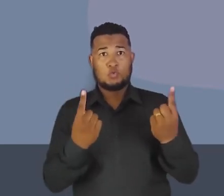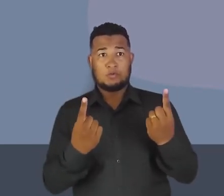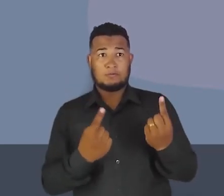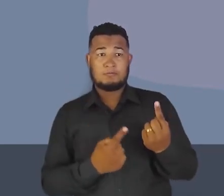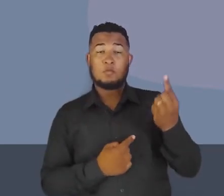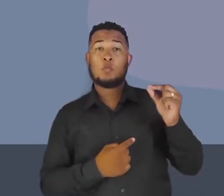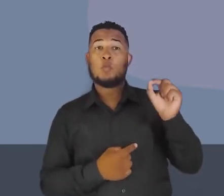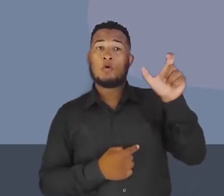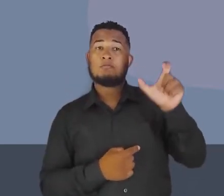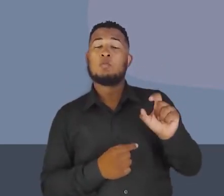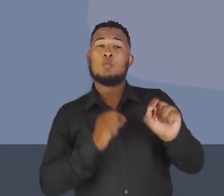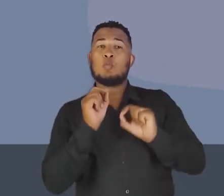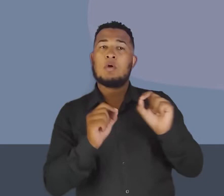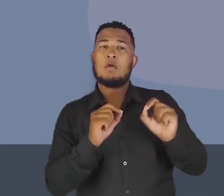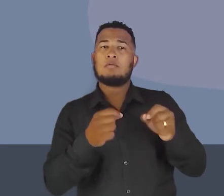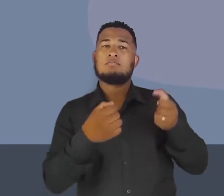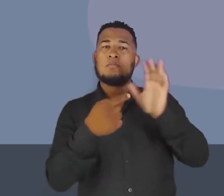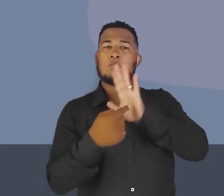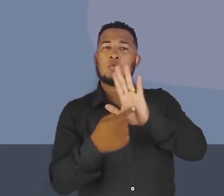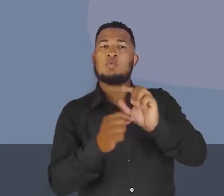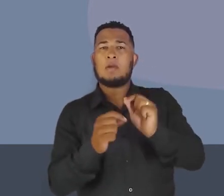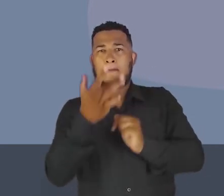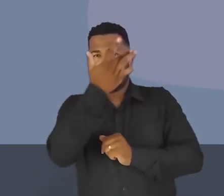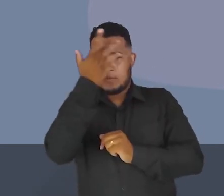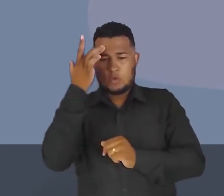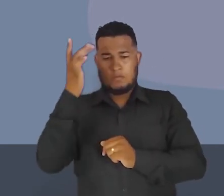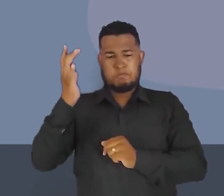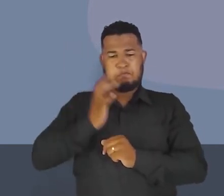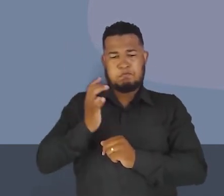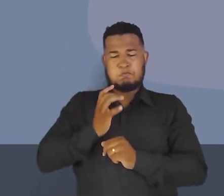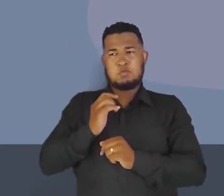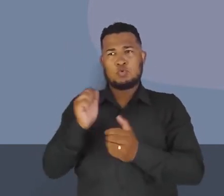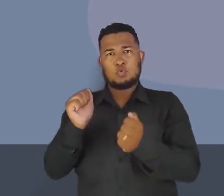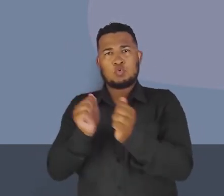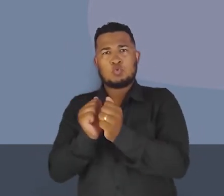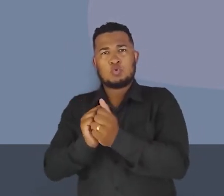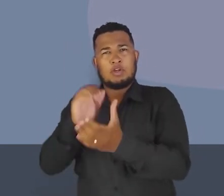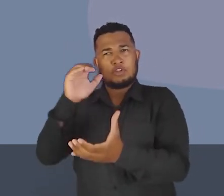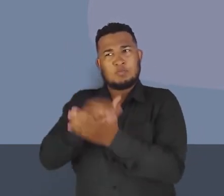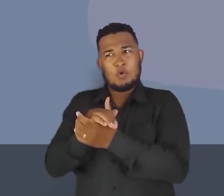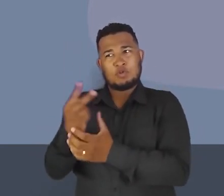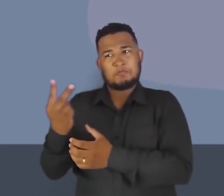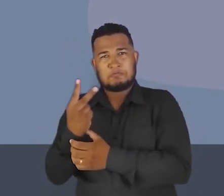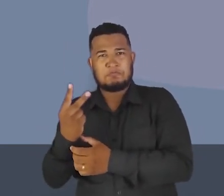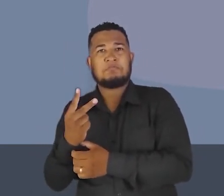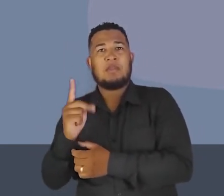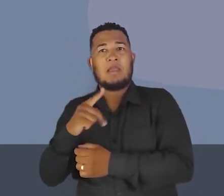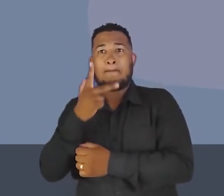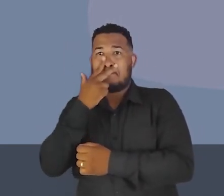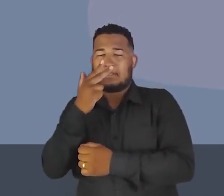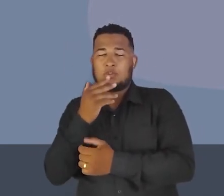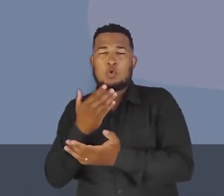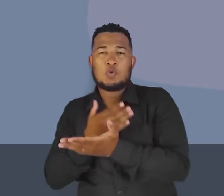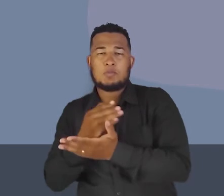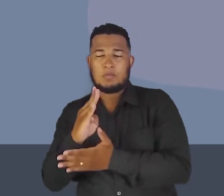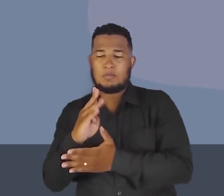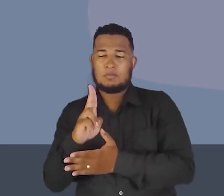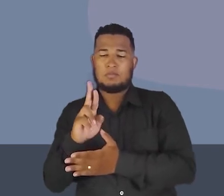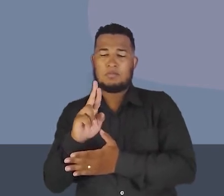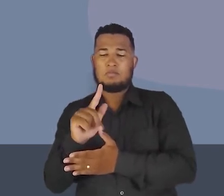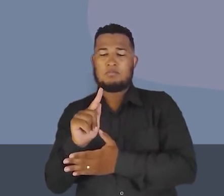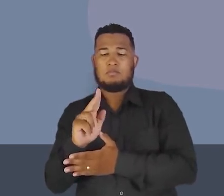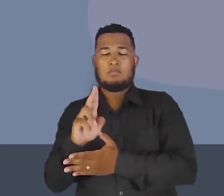imagem da direita, o banqueiro e a sua mulher, então um casal de burgueses do contexto moderno,